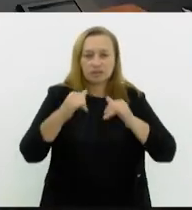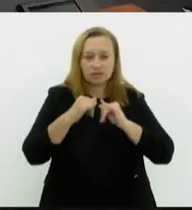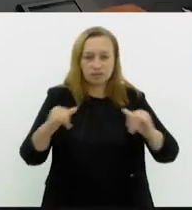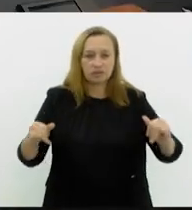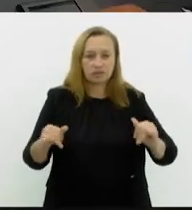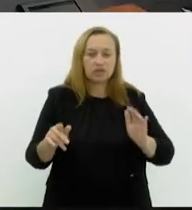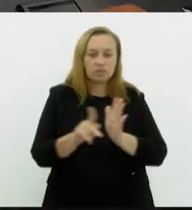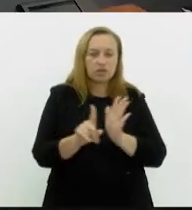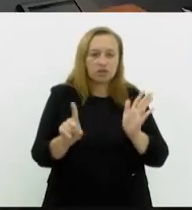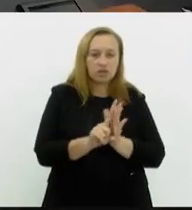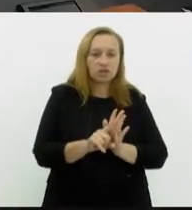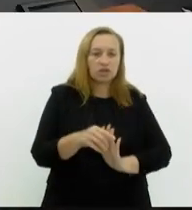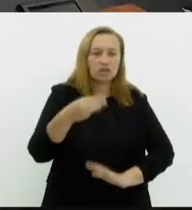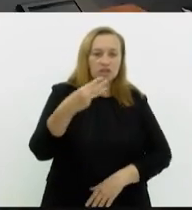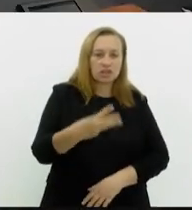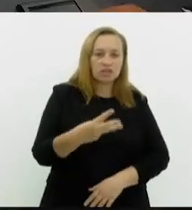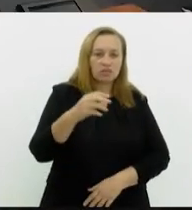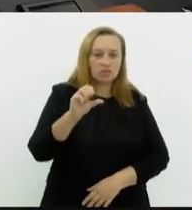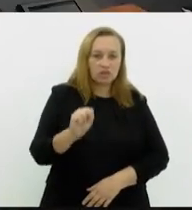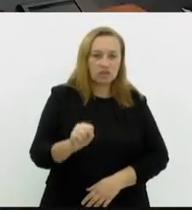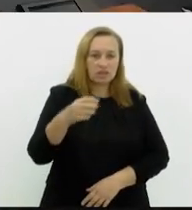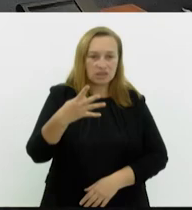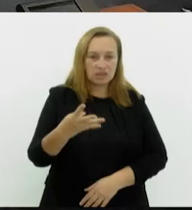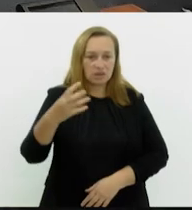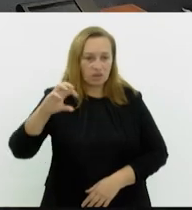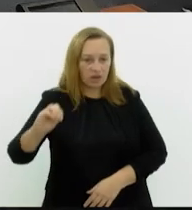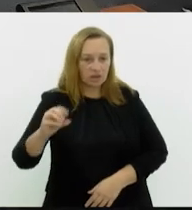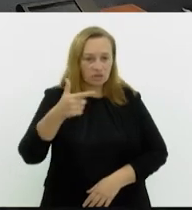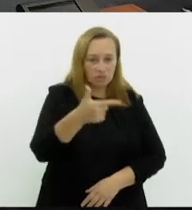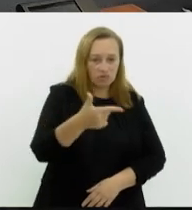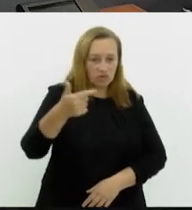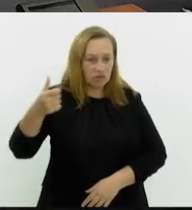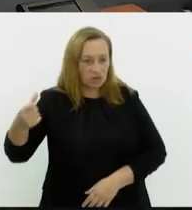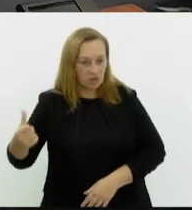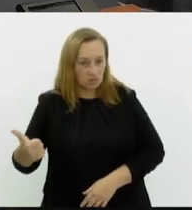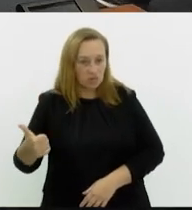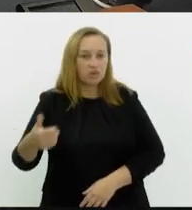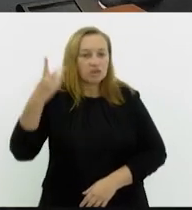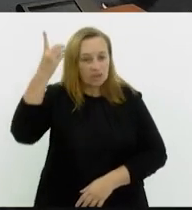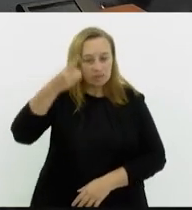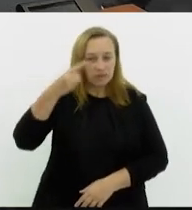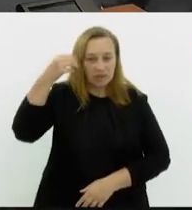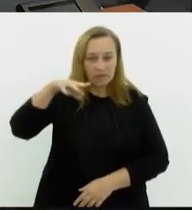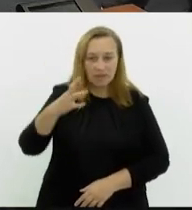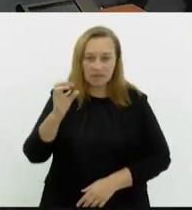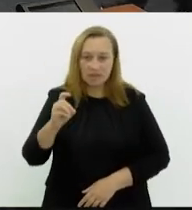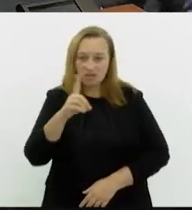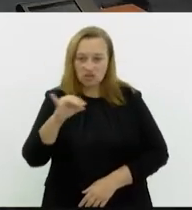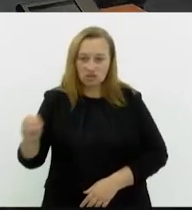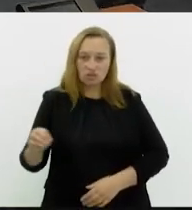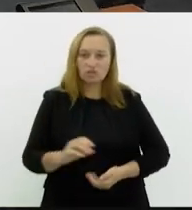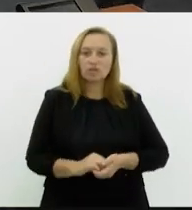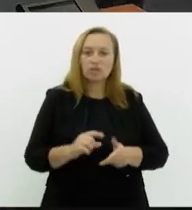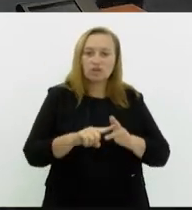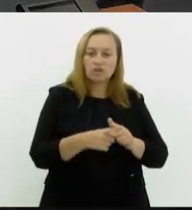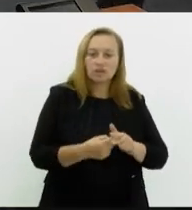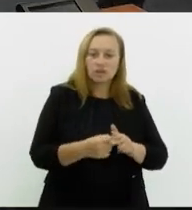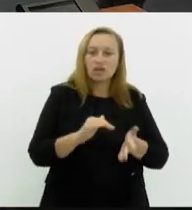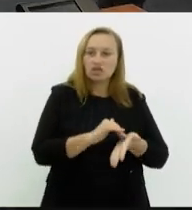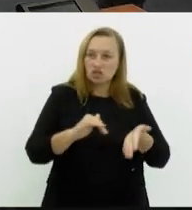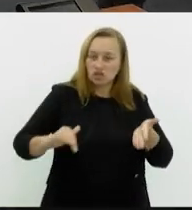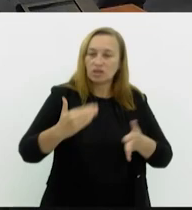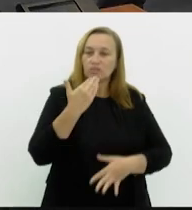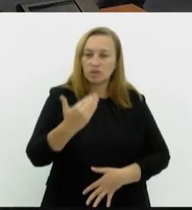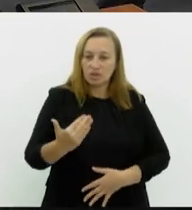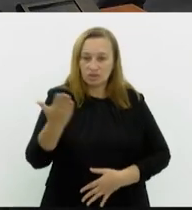Anuncio, projeto de lei número 3.840, de 2021, de autoria do deputado Marcelo Dino, que altera o anexo retirado a